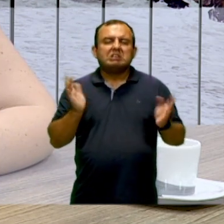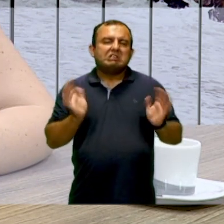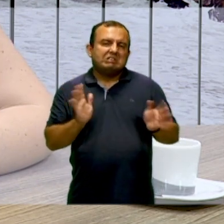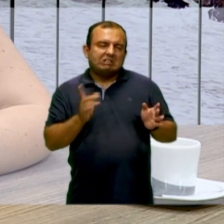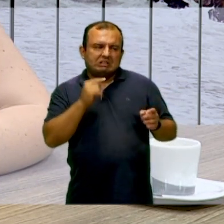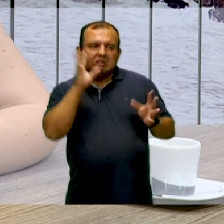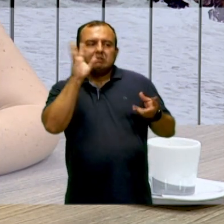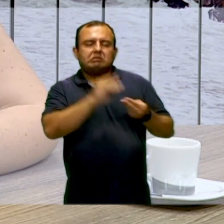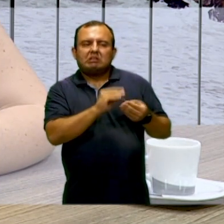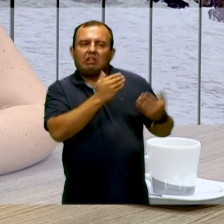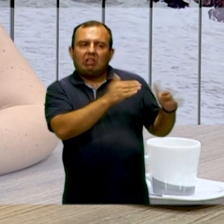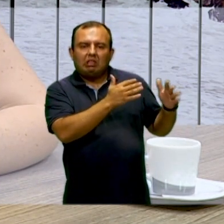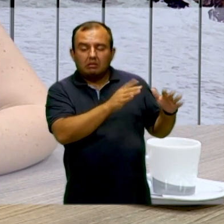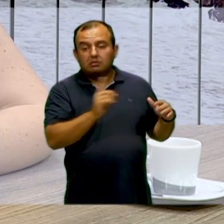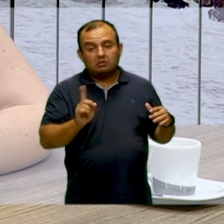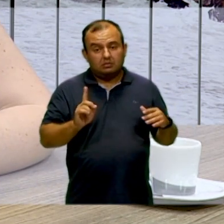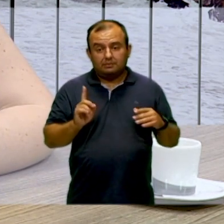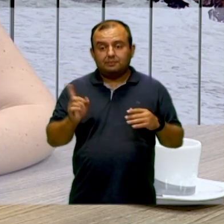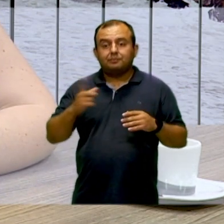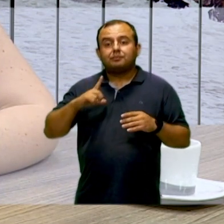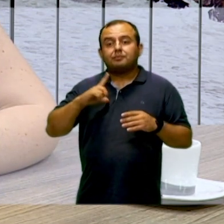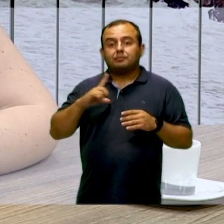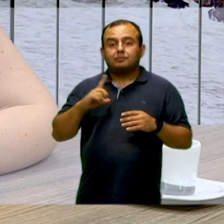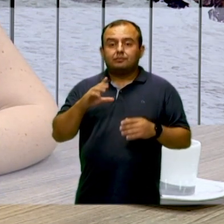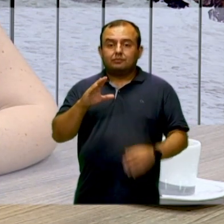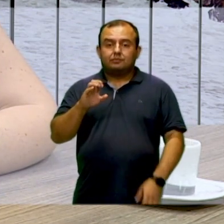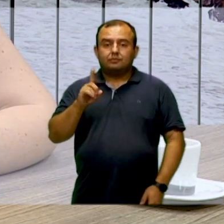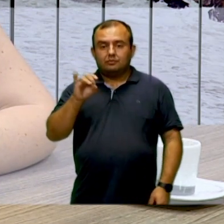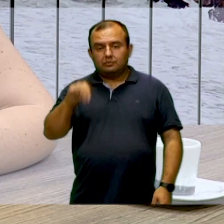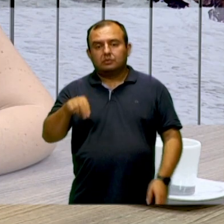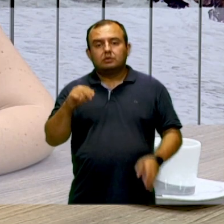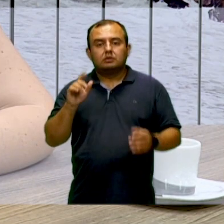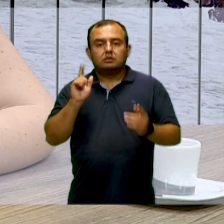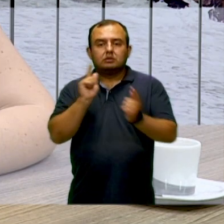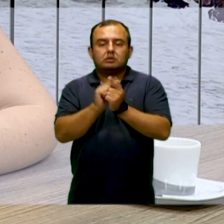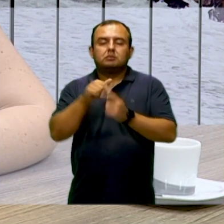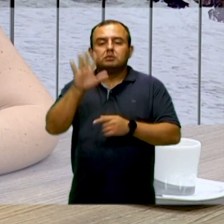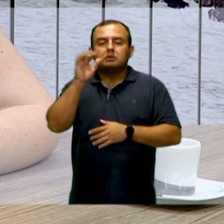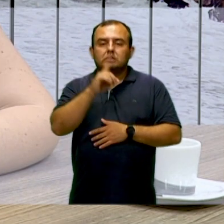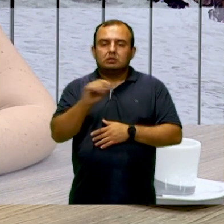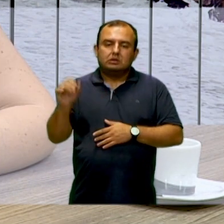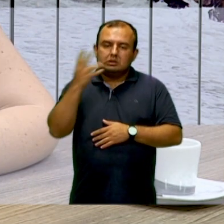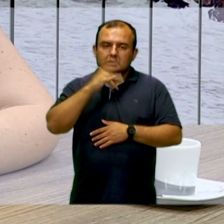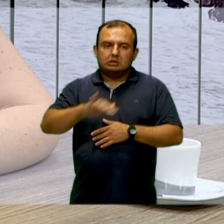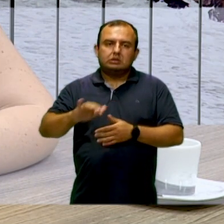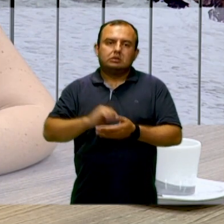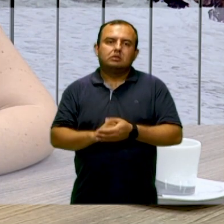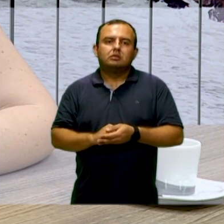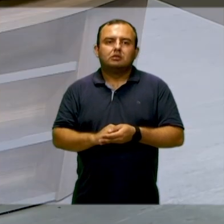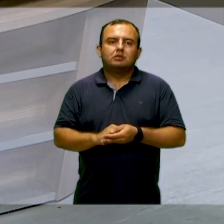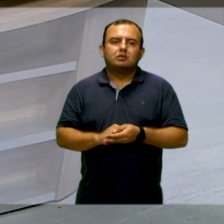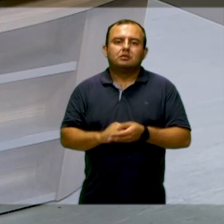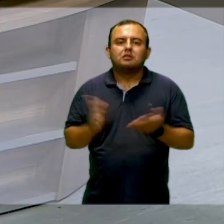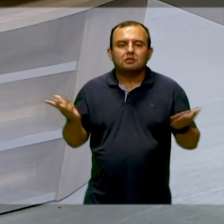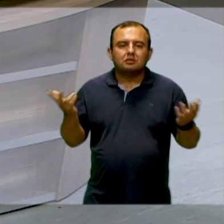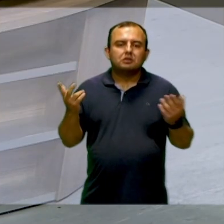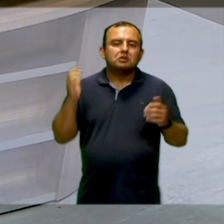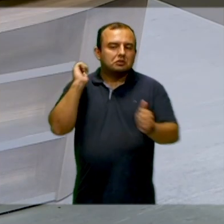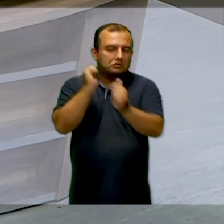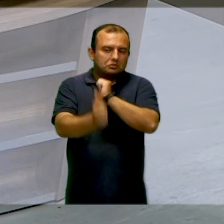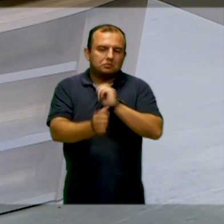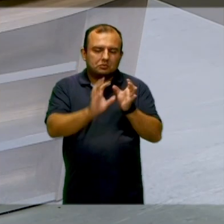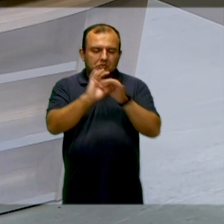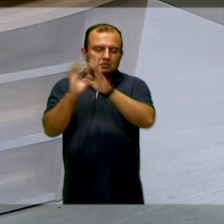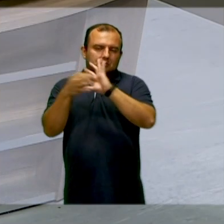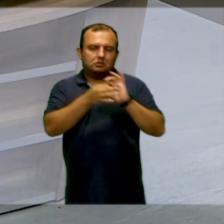Mas isso não é verdade. Não. Inclusive, nós temos um cedinho aqui que atende mais de 100 crianças, coisa mais linda. Não, e outra, desde que ele virou esporte olímpico